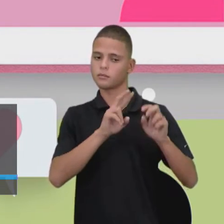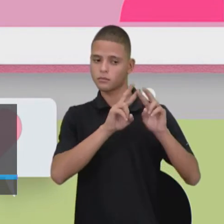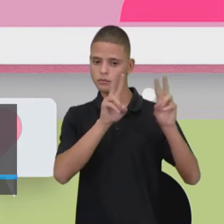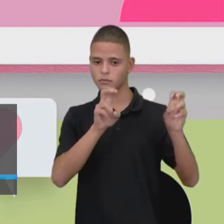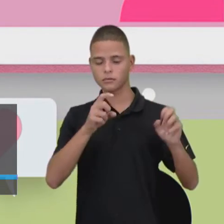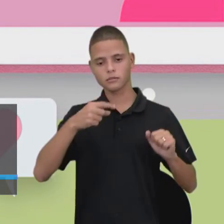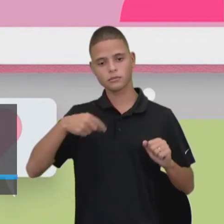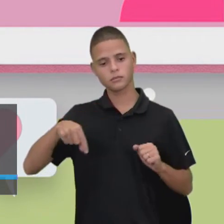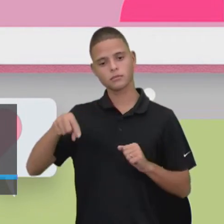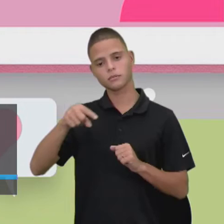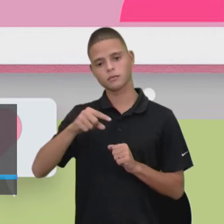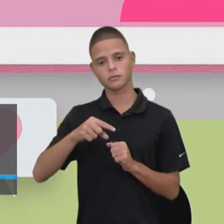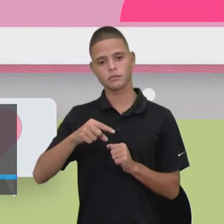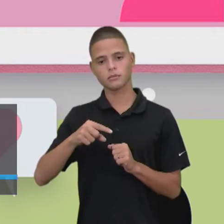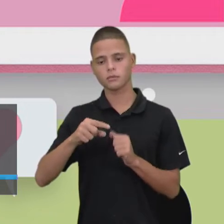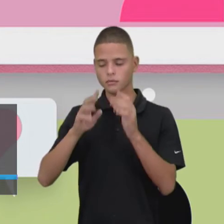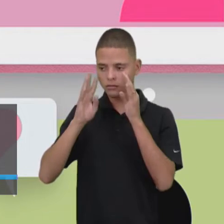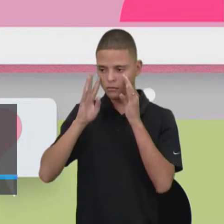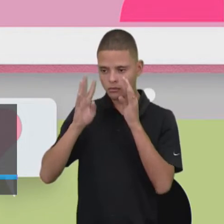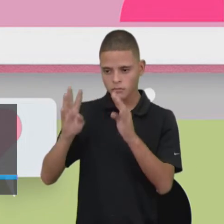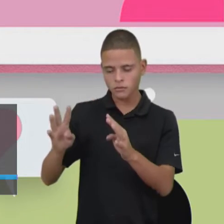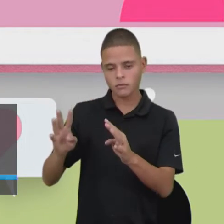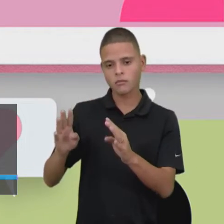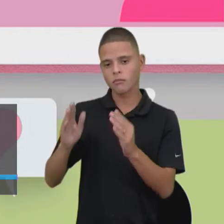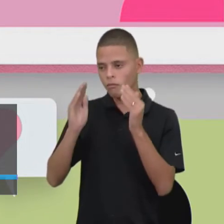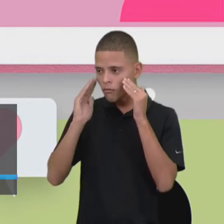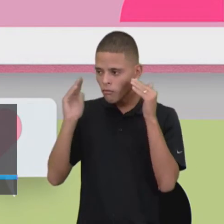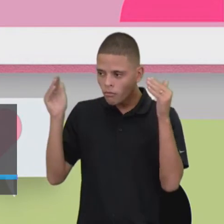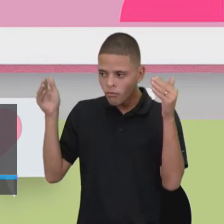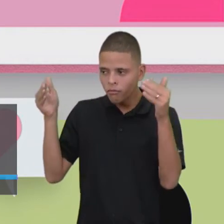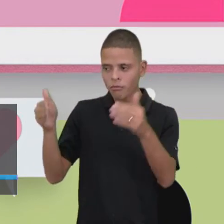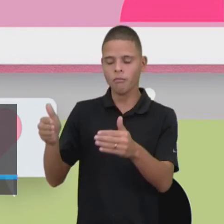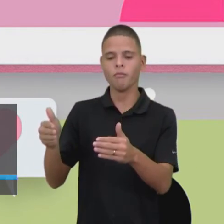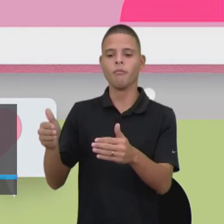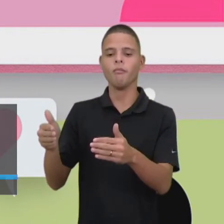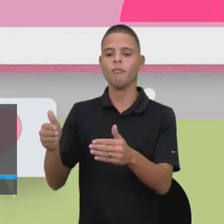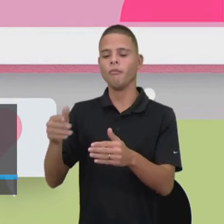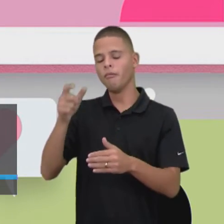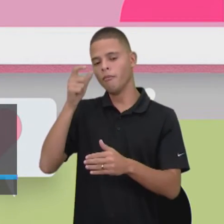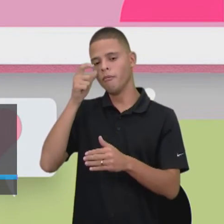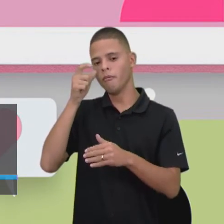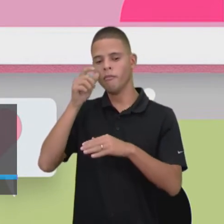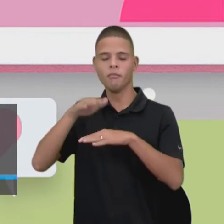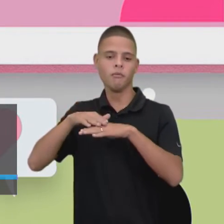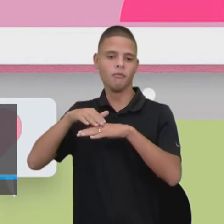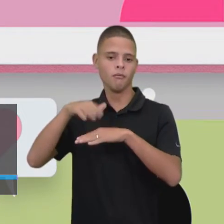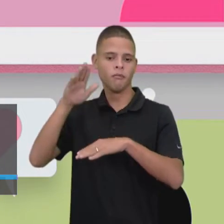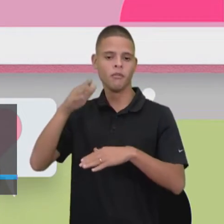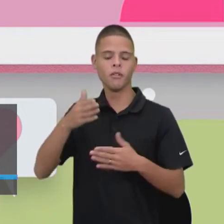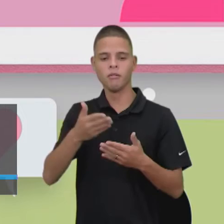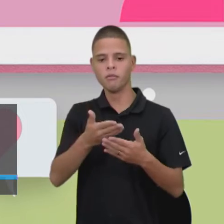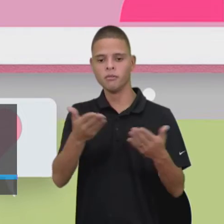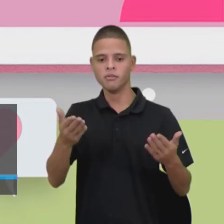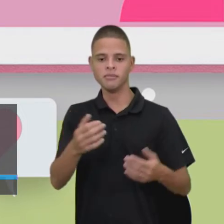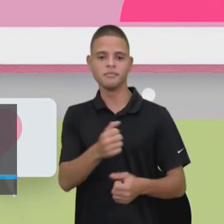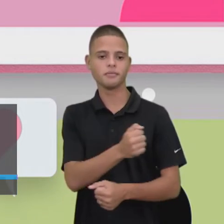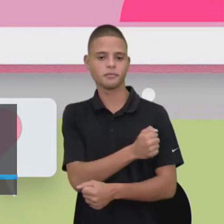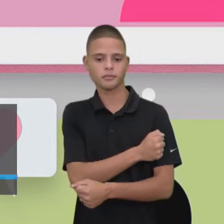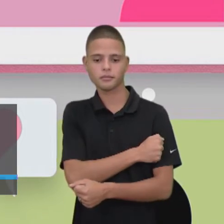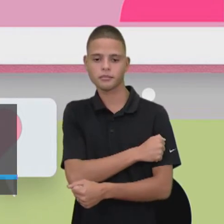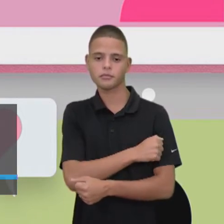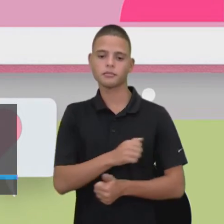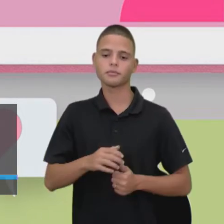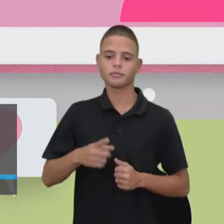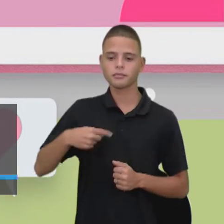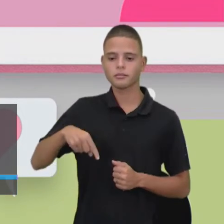que a gente tenha o quê? Uma possibilidade de ser mais interessante, atrativa para vocês, estudantes, né? Então a